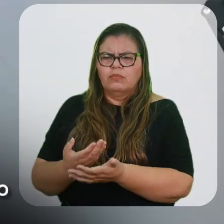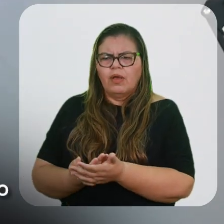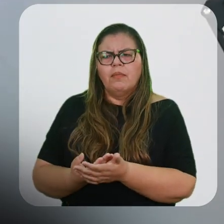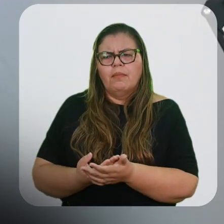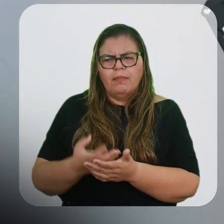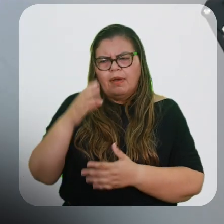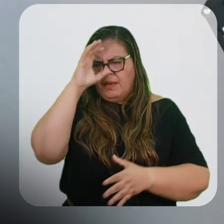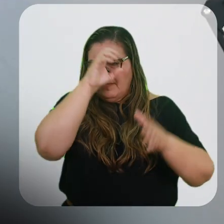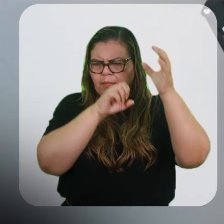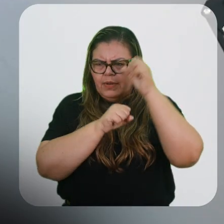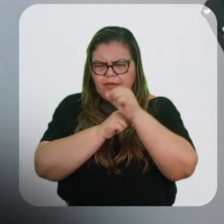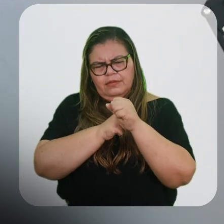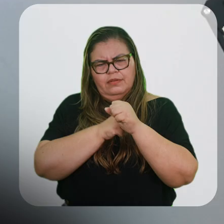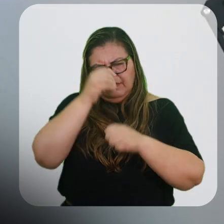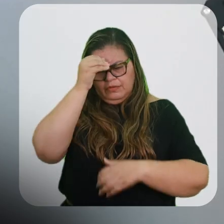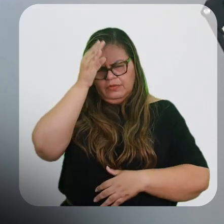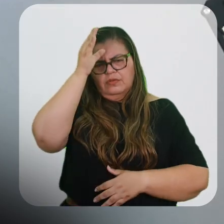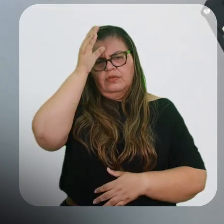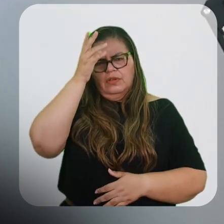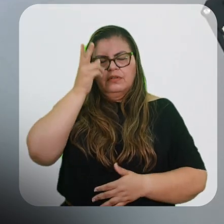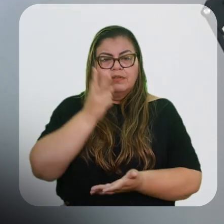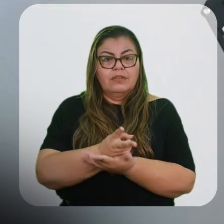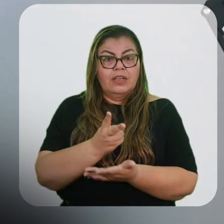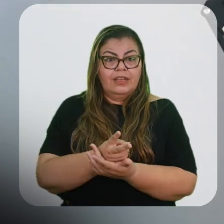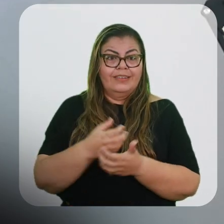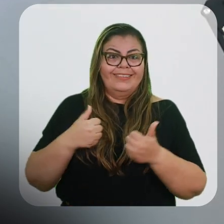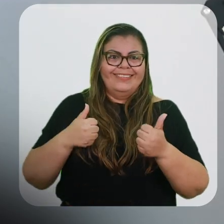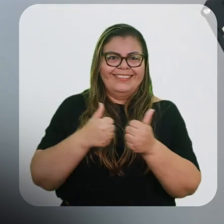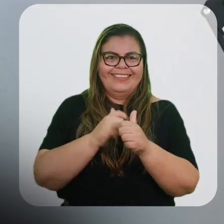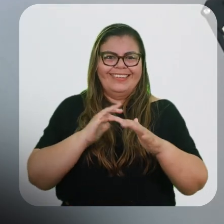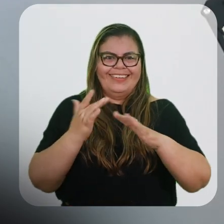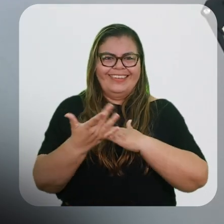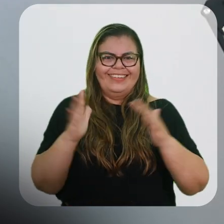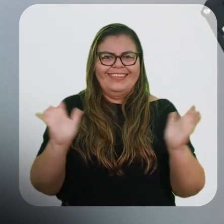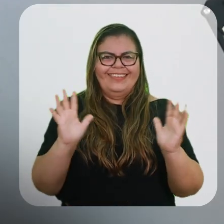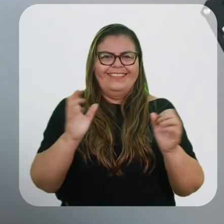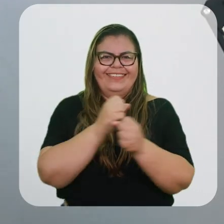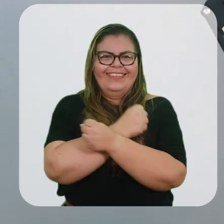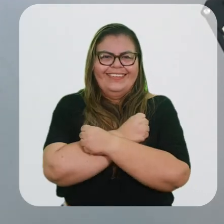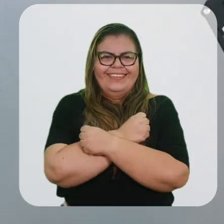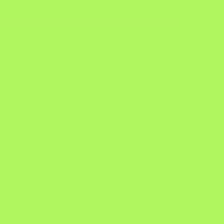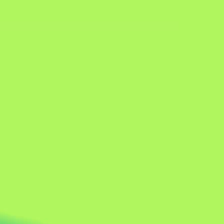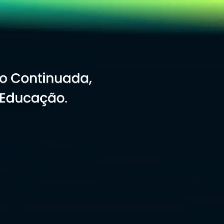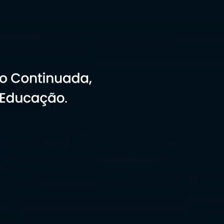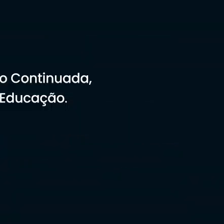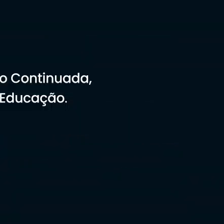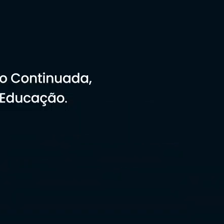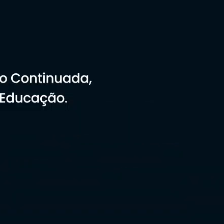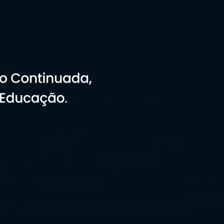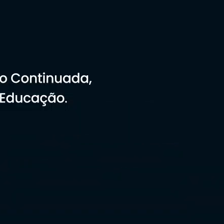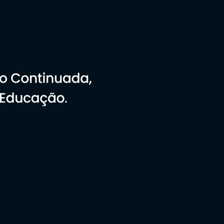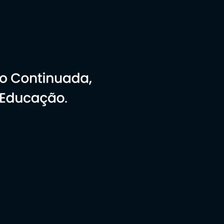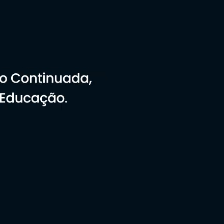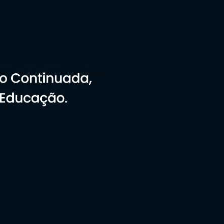sempre, sempre adquirindo mais conhecimento. E não esqueça de nos seguir nas redes sociais. Um abraço.